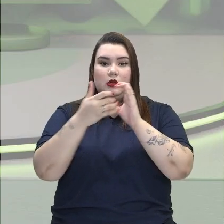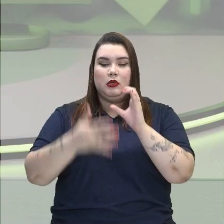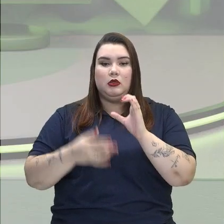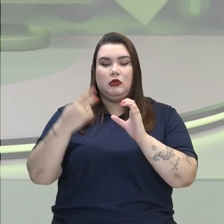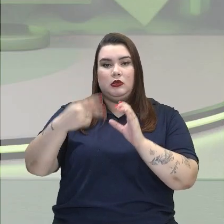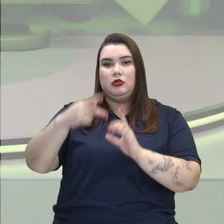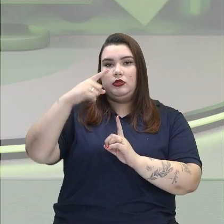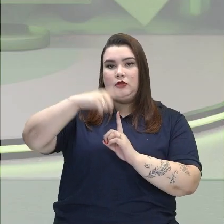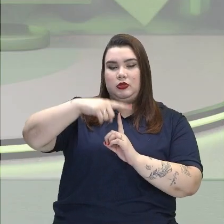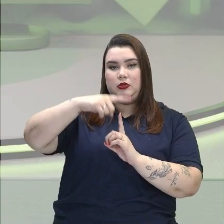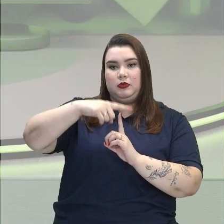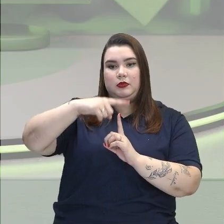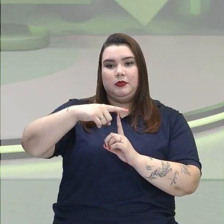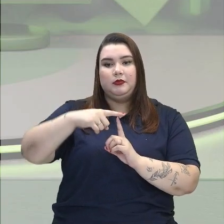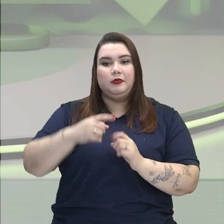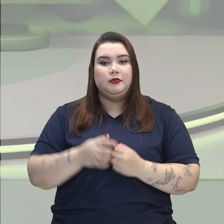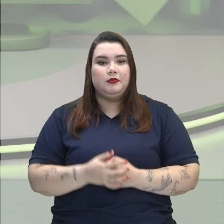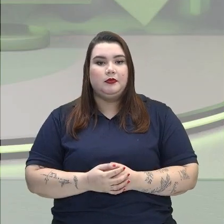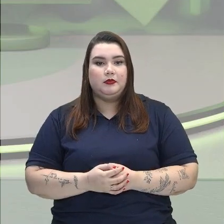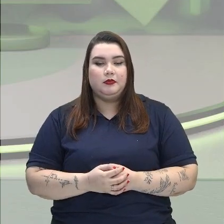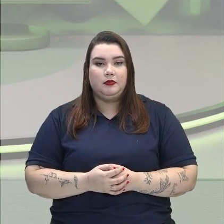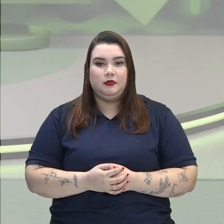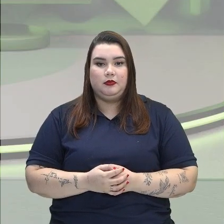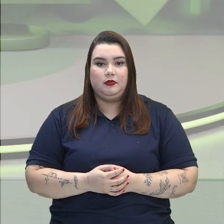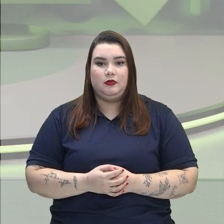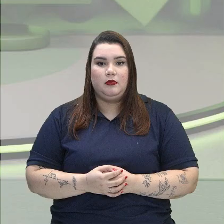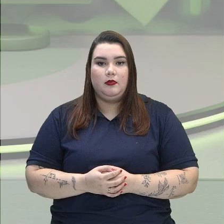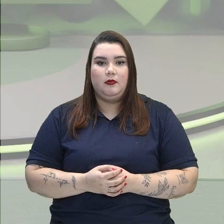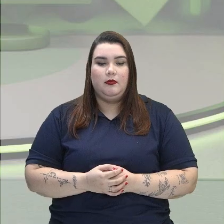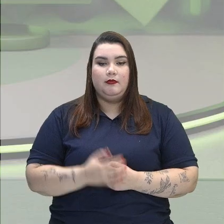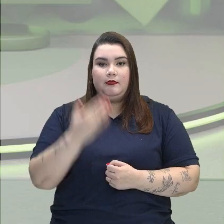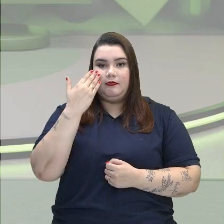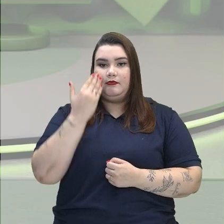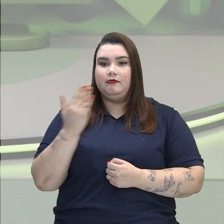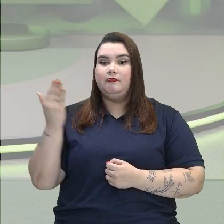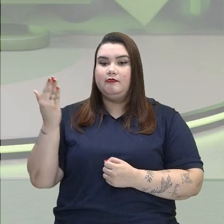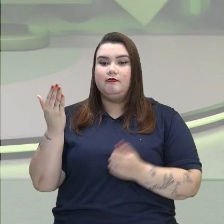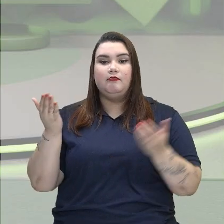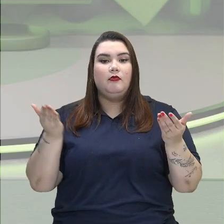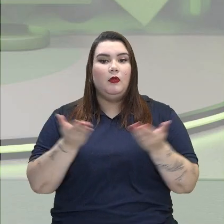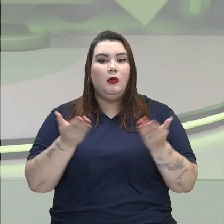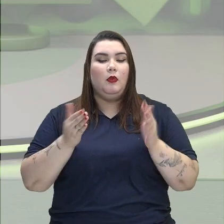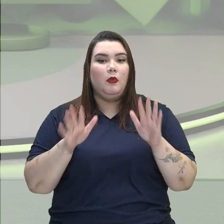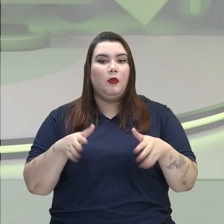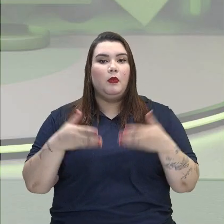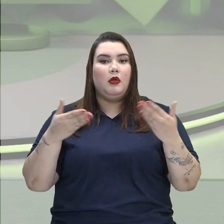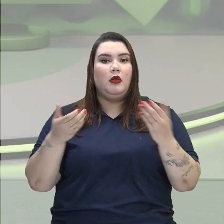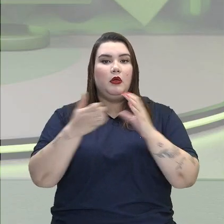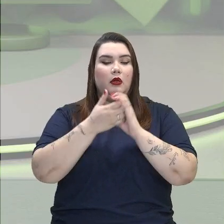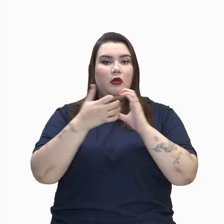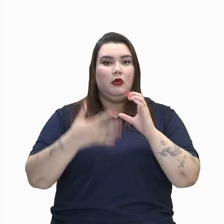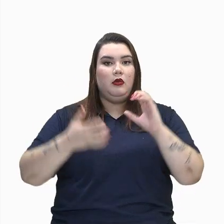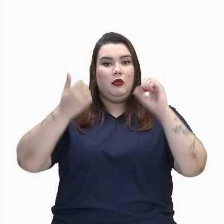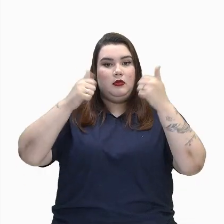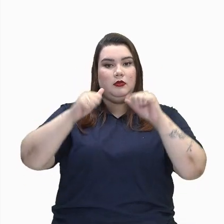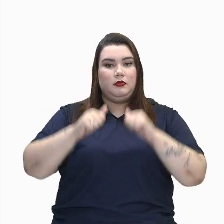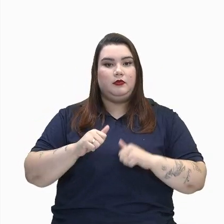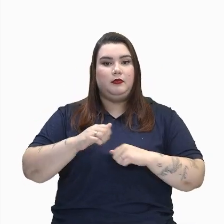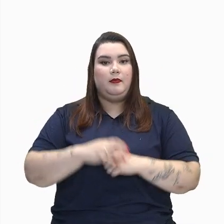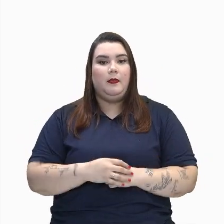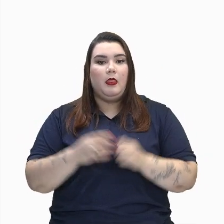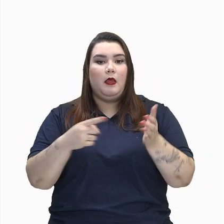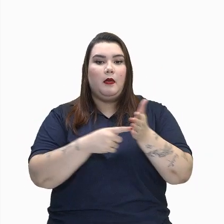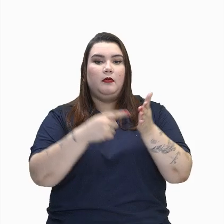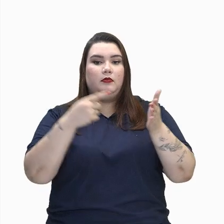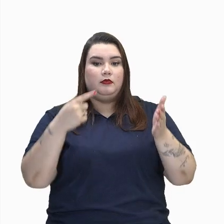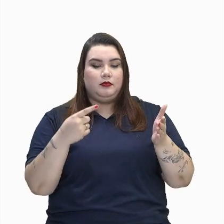da espécie da ervilha, né? Pisum sativum. Vamos verificar quais características, então, que ele analisou. A primeira delas